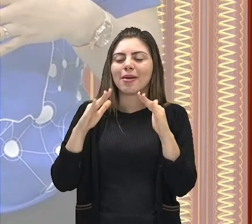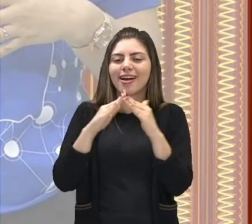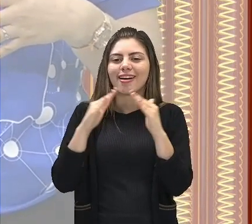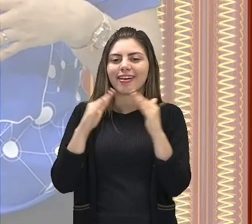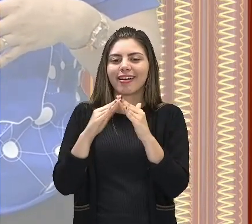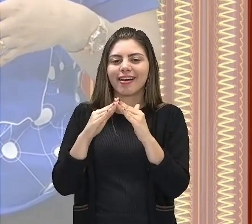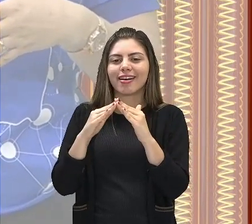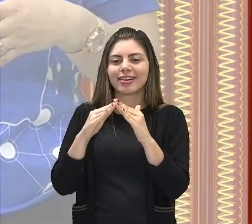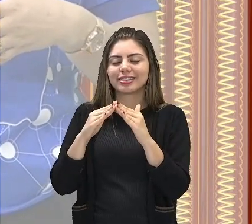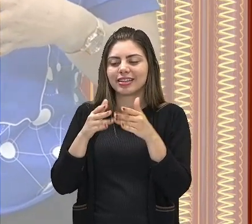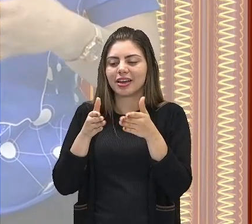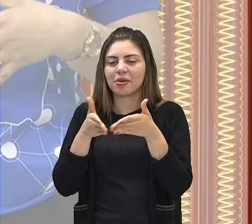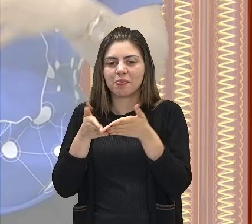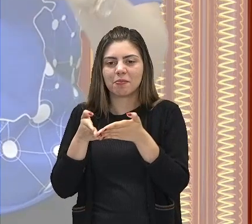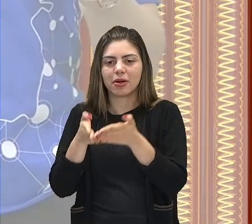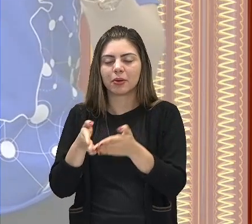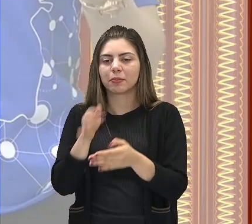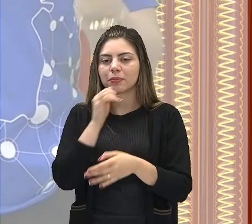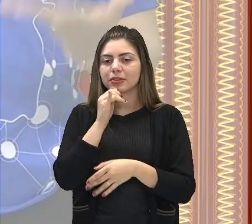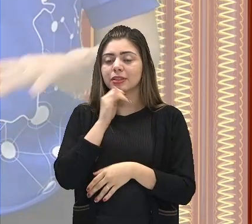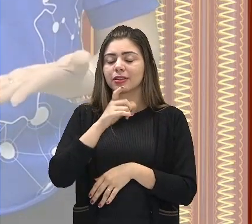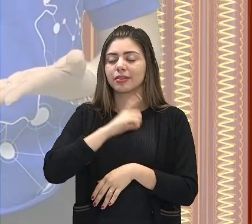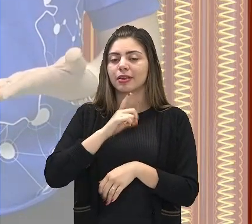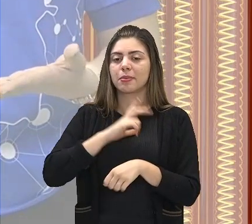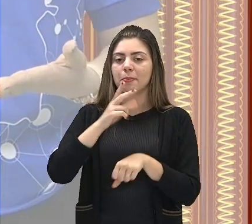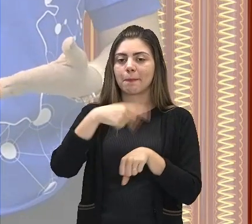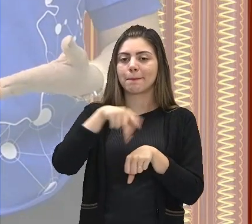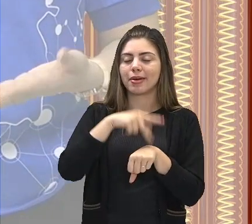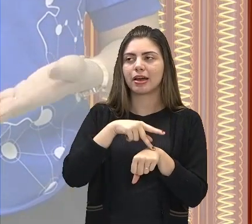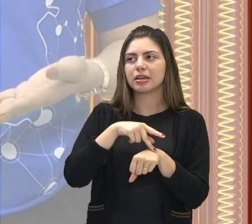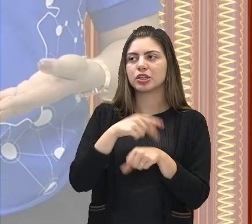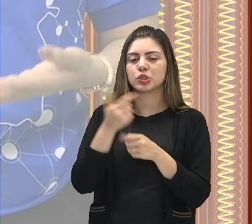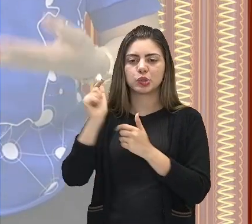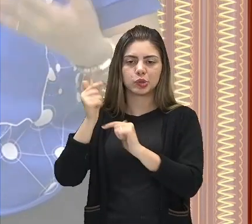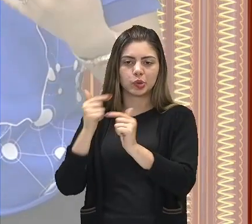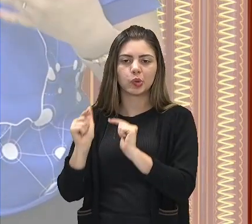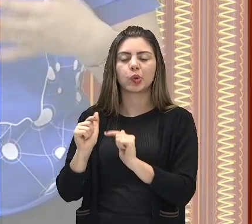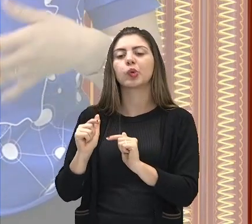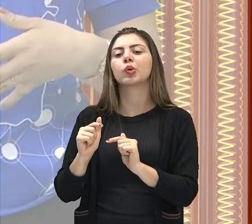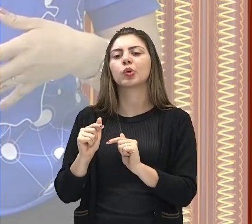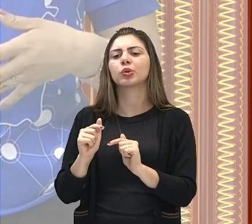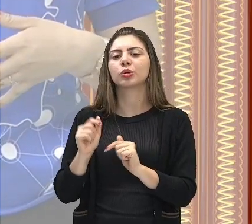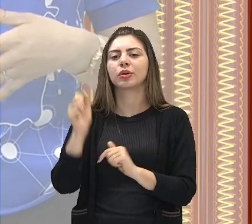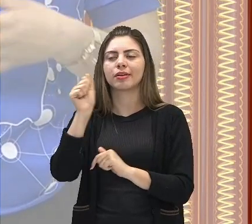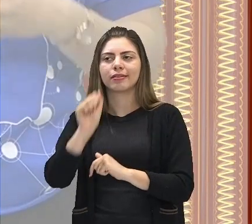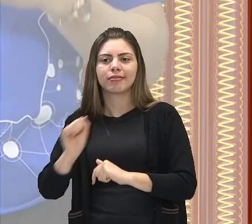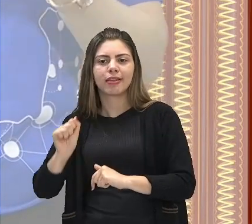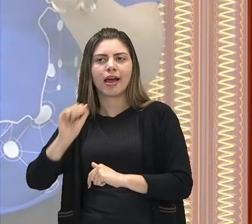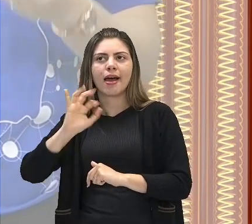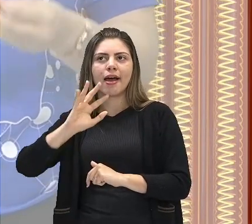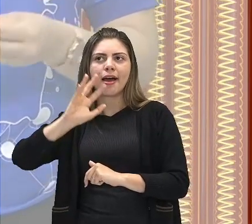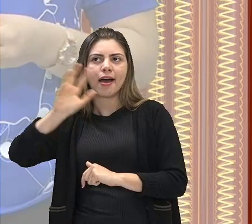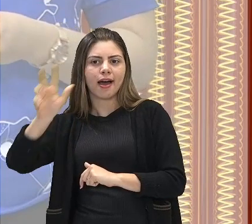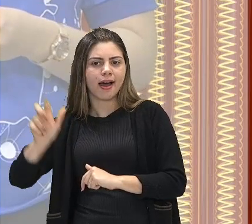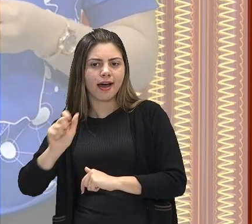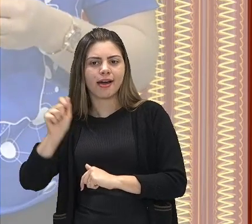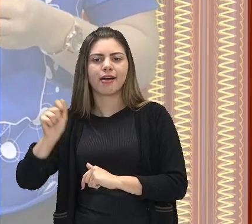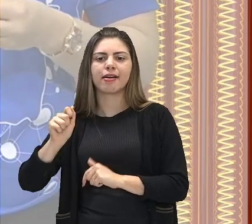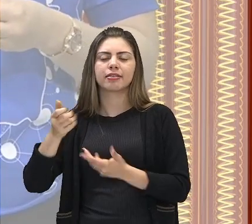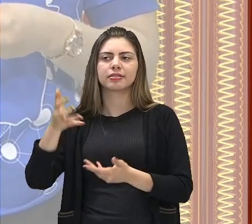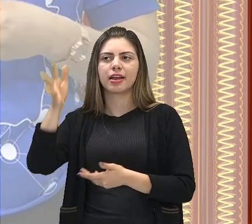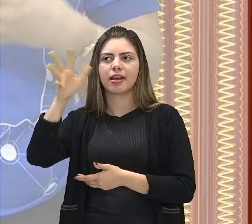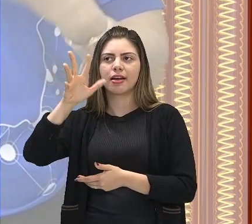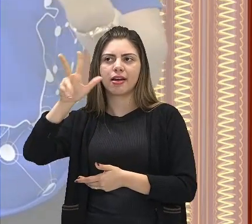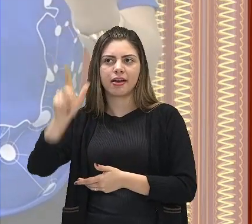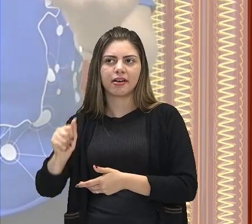em Amsterdã, na Holanda. Eu também vou ter a presença de flutuantes na Ásia e também na África. Então essas áreas,